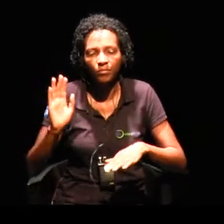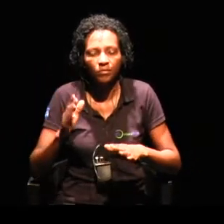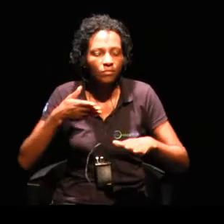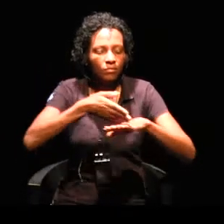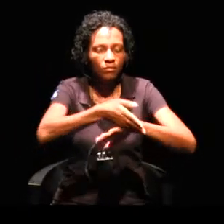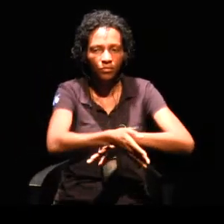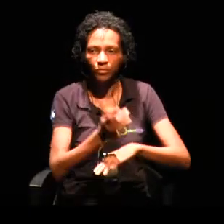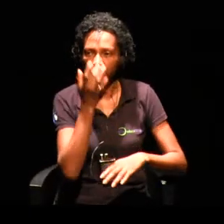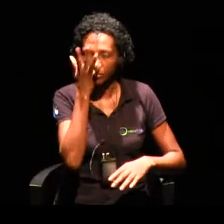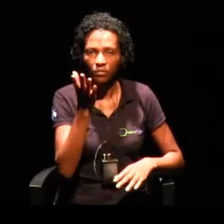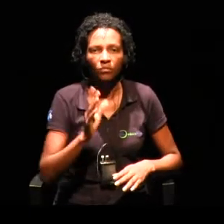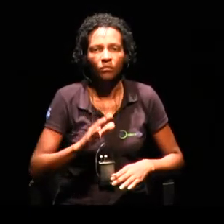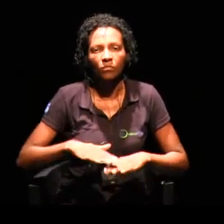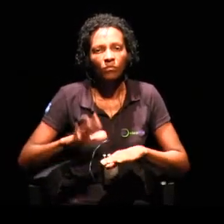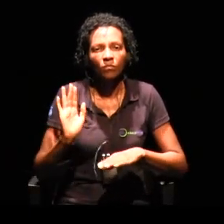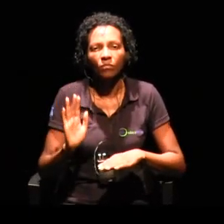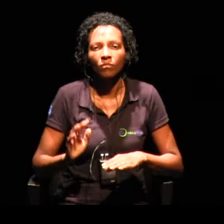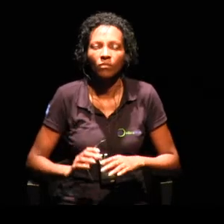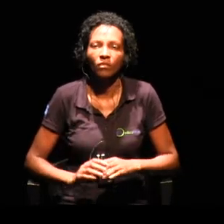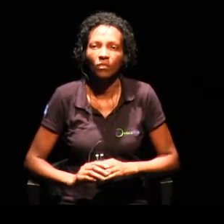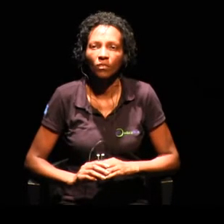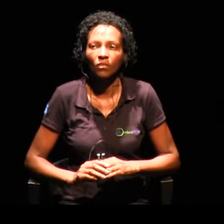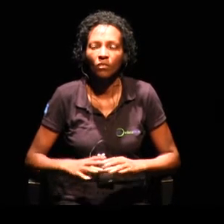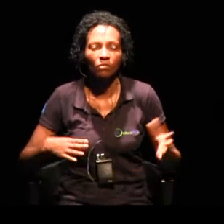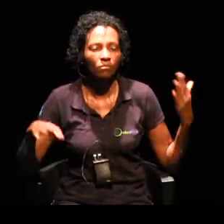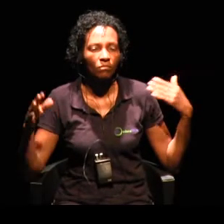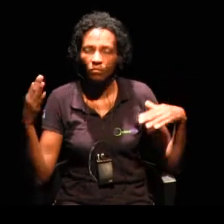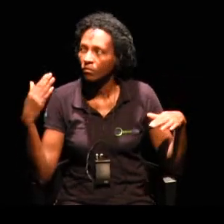assim, criando mais acesso